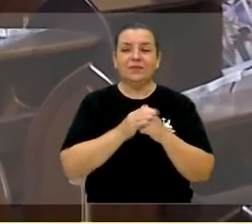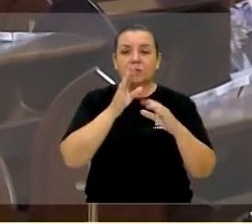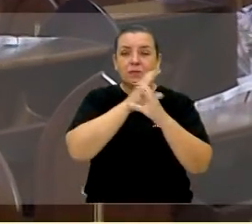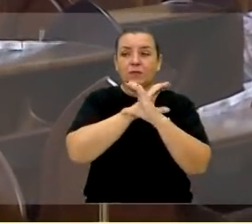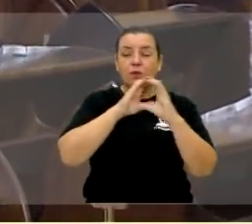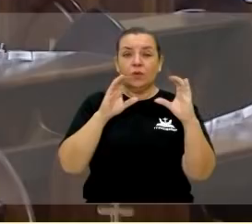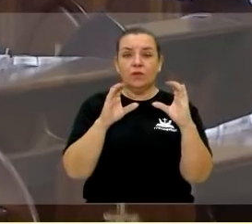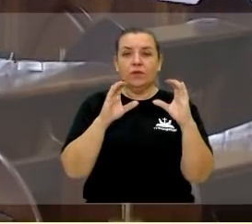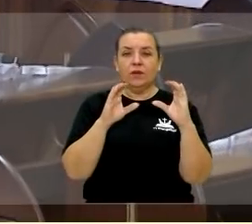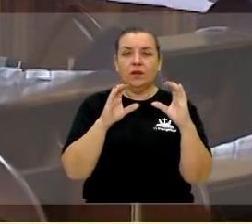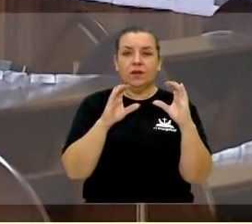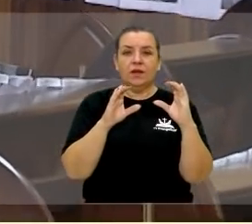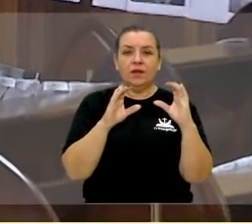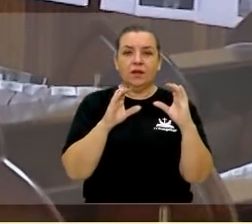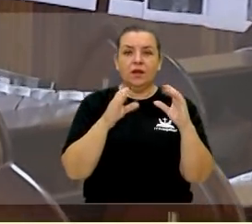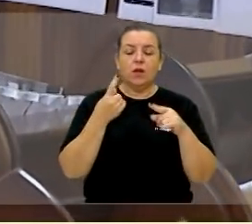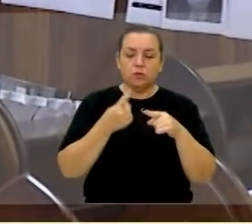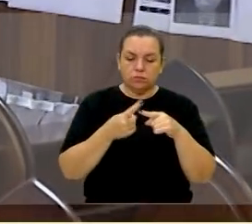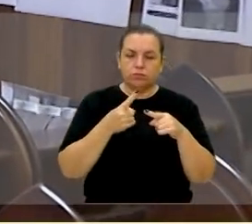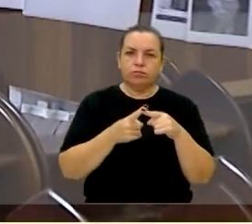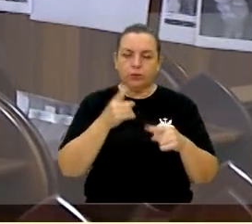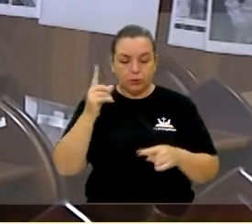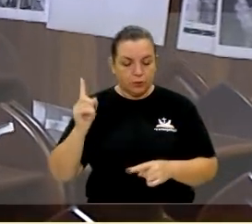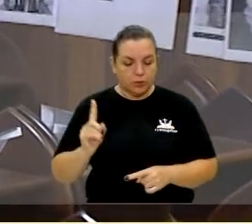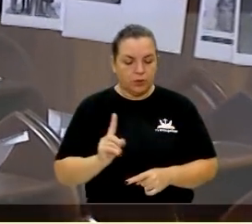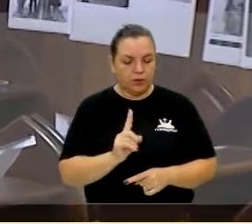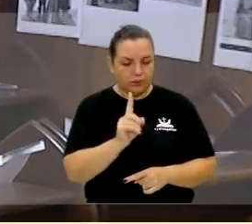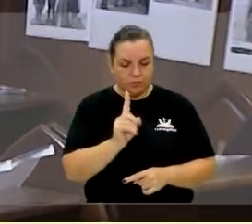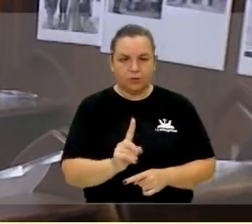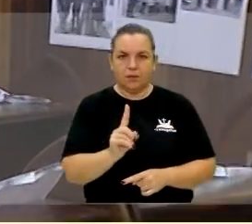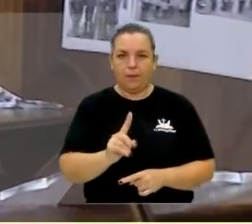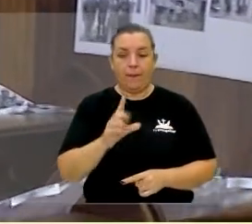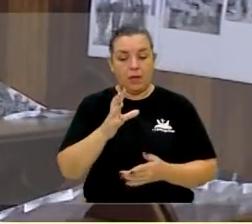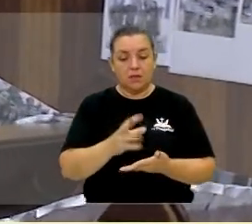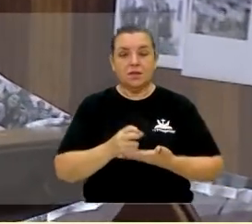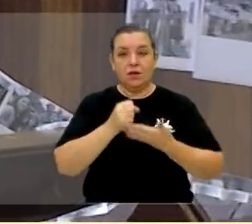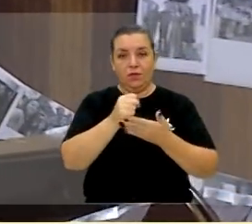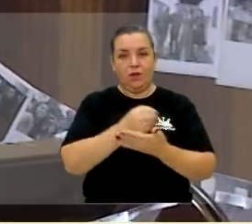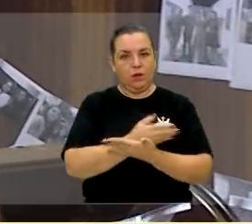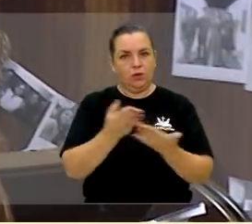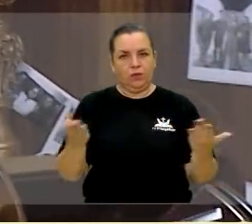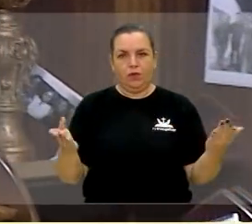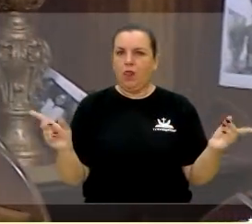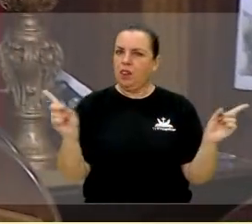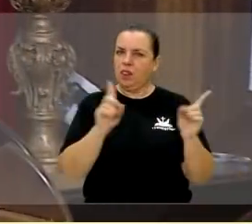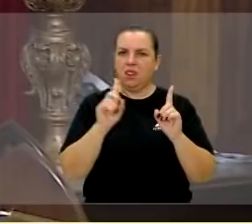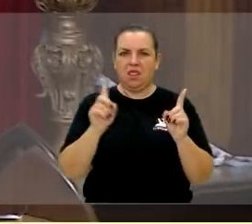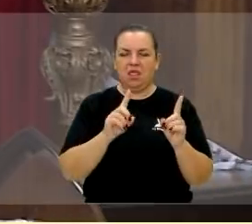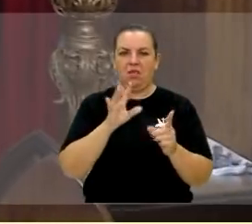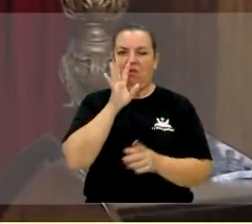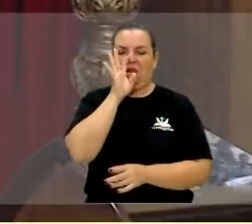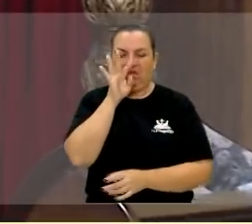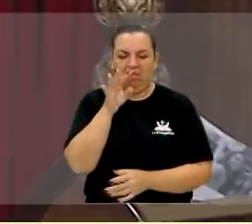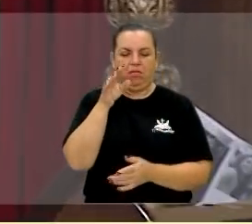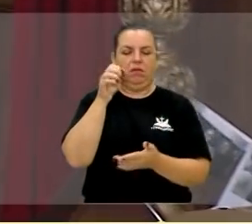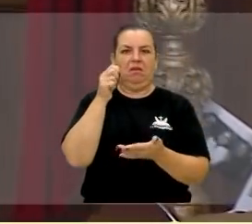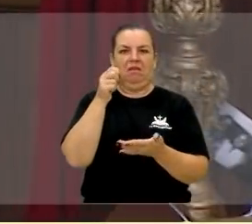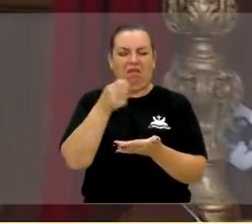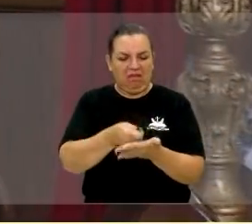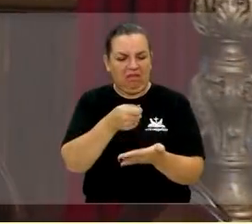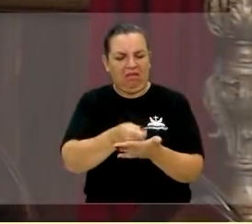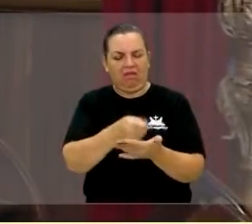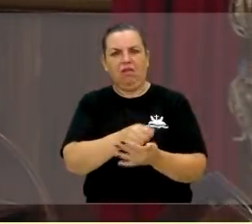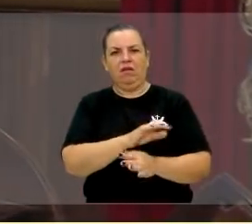confie, porque eu vim para salvá-los e não para condená-los.